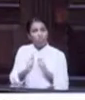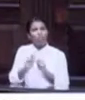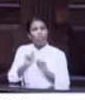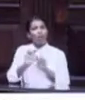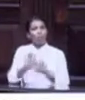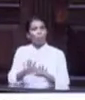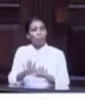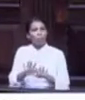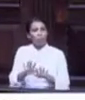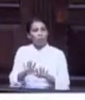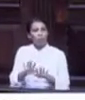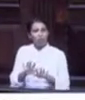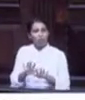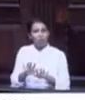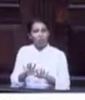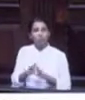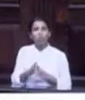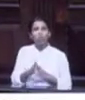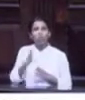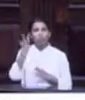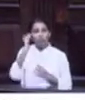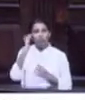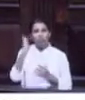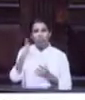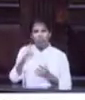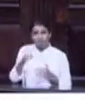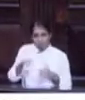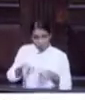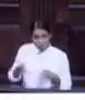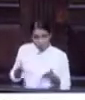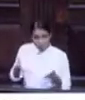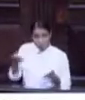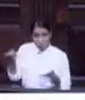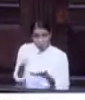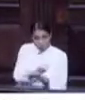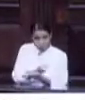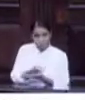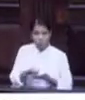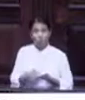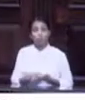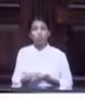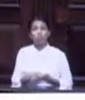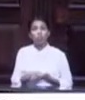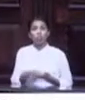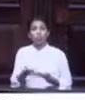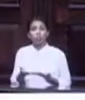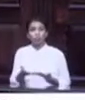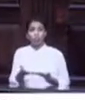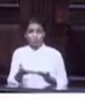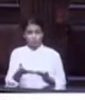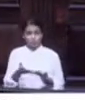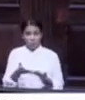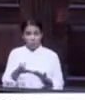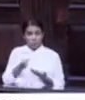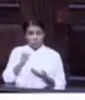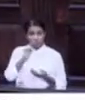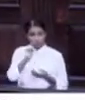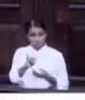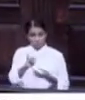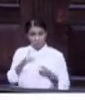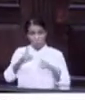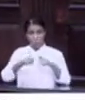esteja acontecendo e vá ocorrer. Cito um exemplo concreto que eu gostaria da opinião de Vossa Excelência. Se um médico,